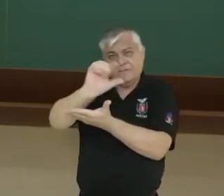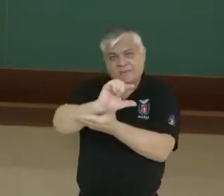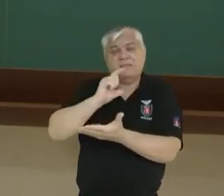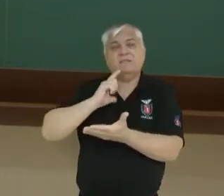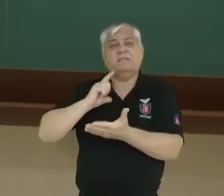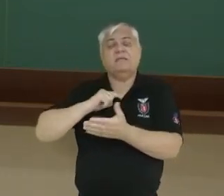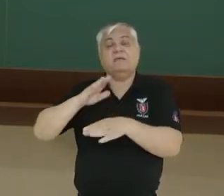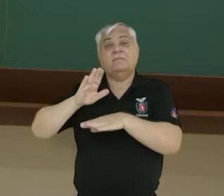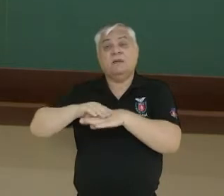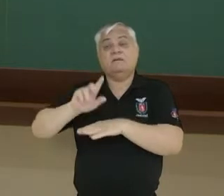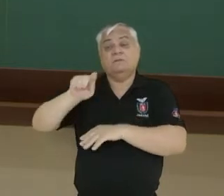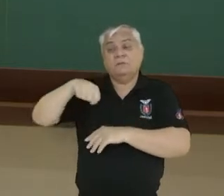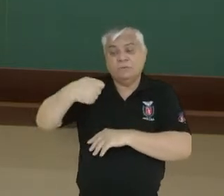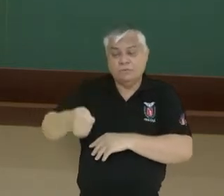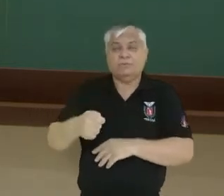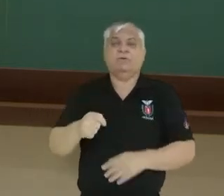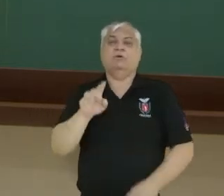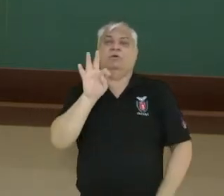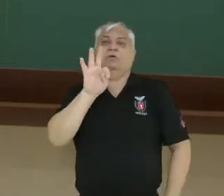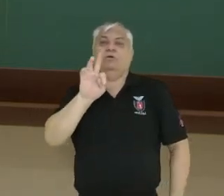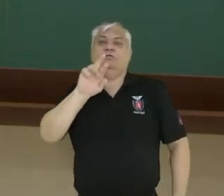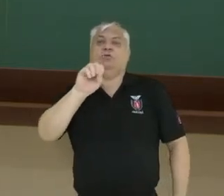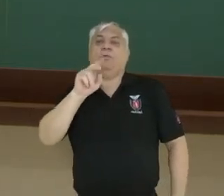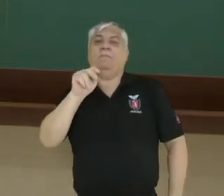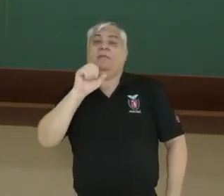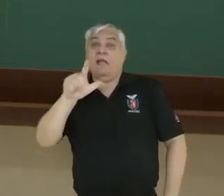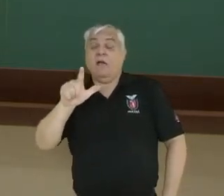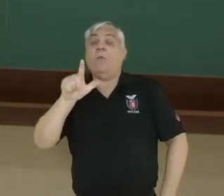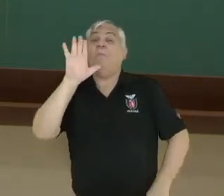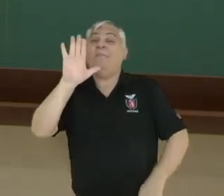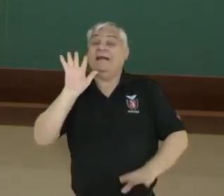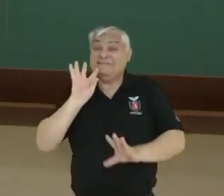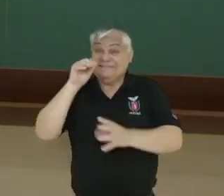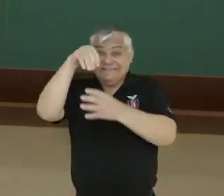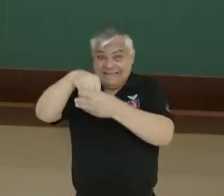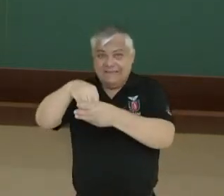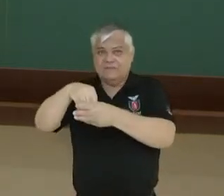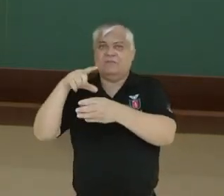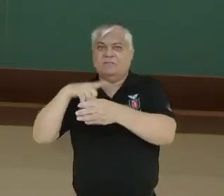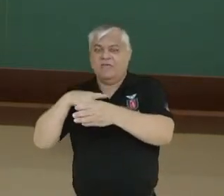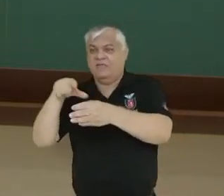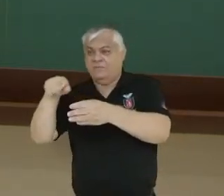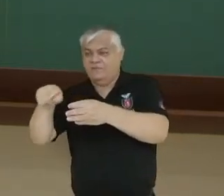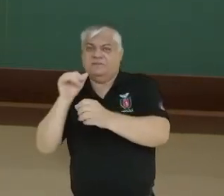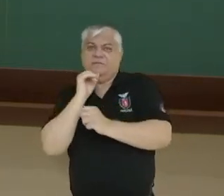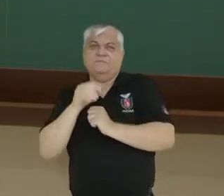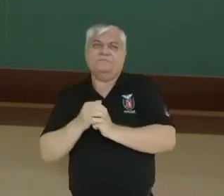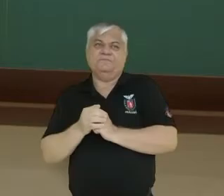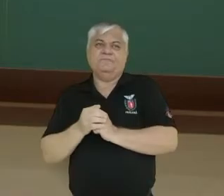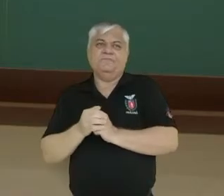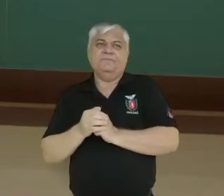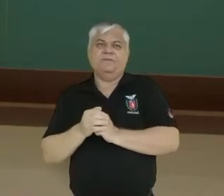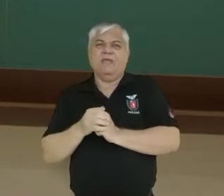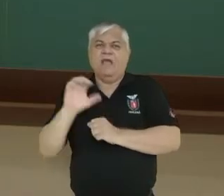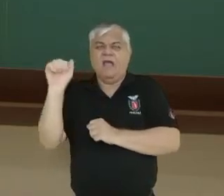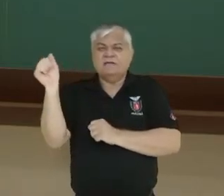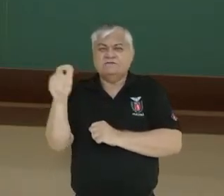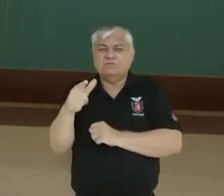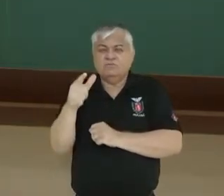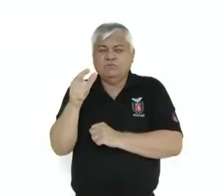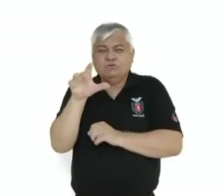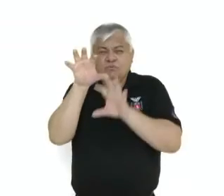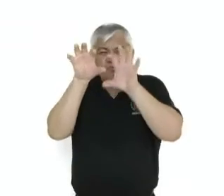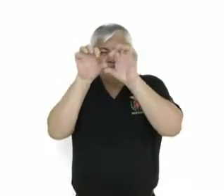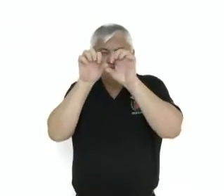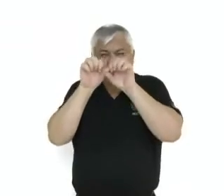clima tropical, mas dentro dele existem divisões. Então, a gente vai ter ali, por exemplo, o que está em azul bem escuro é o